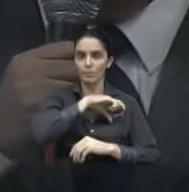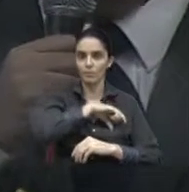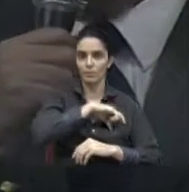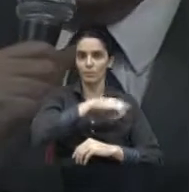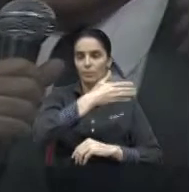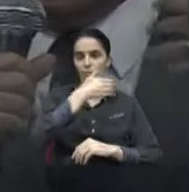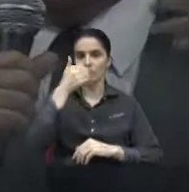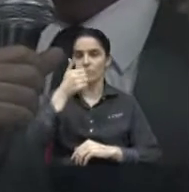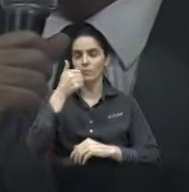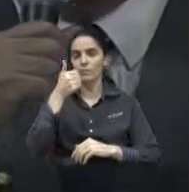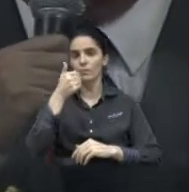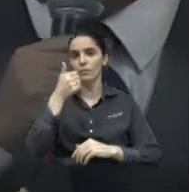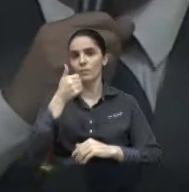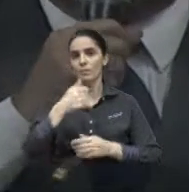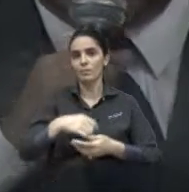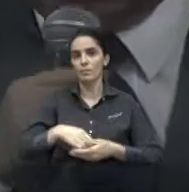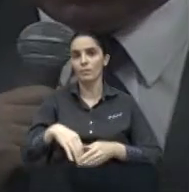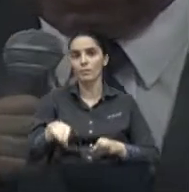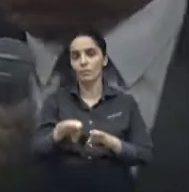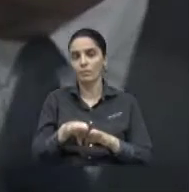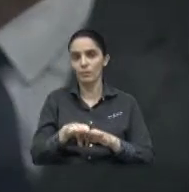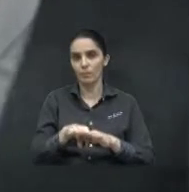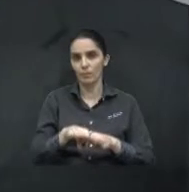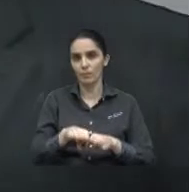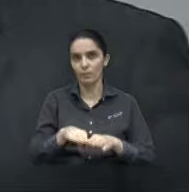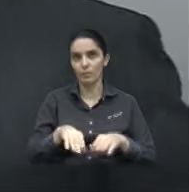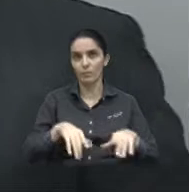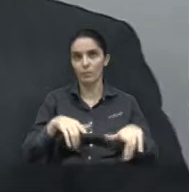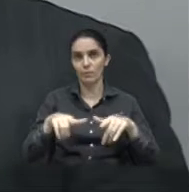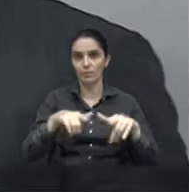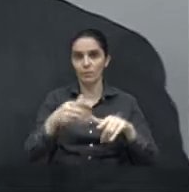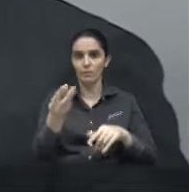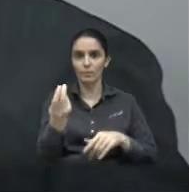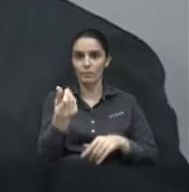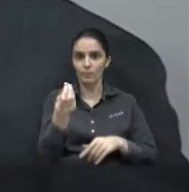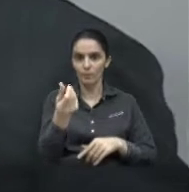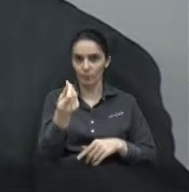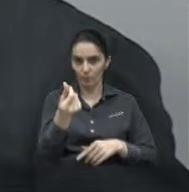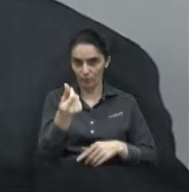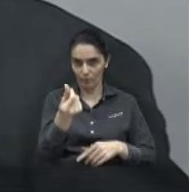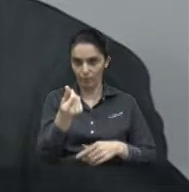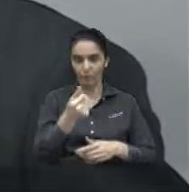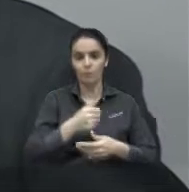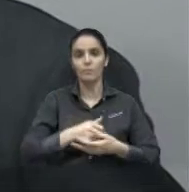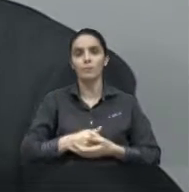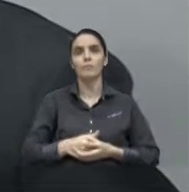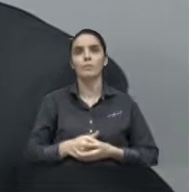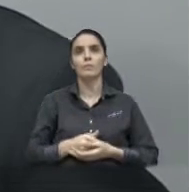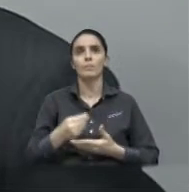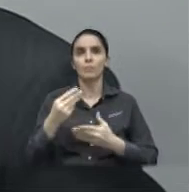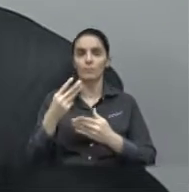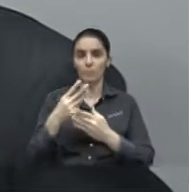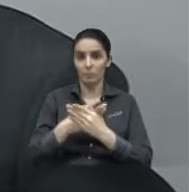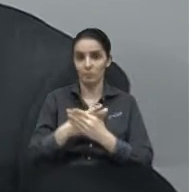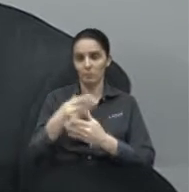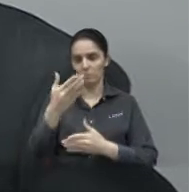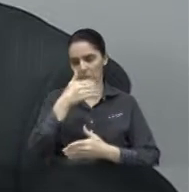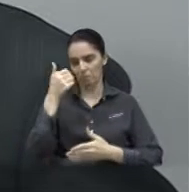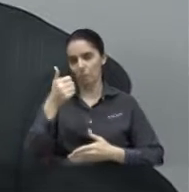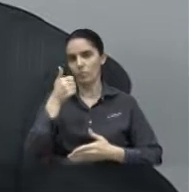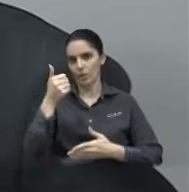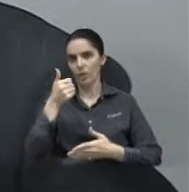melhor, nós vamos ter também estagiários melhores. A procura vai ser melhor, a casa vai ficar melhor. Tenho certeza vão